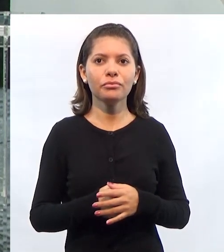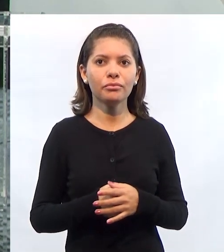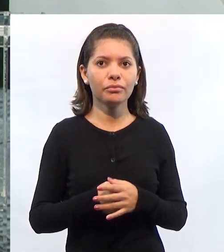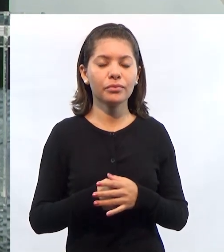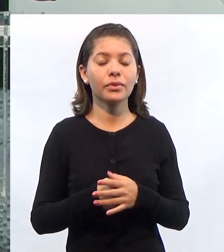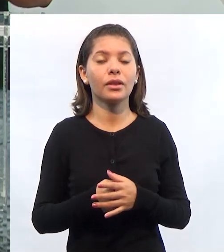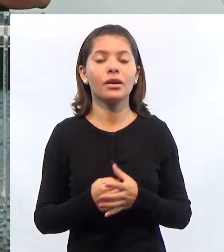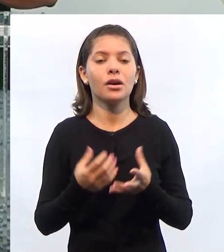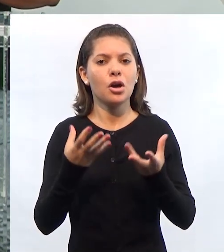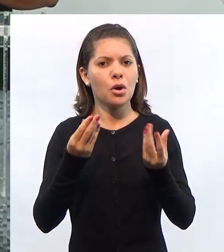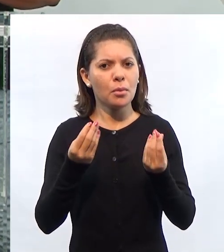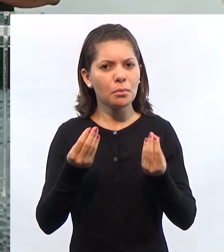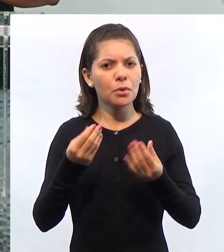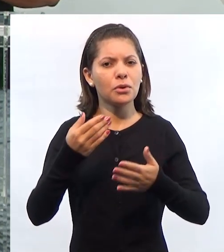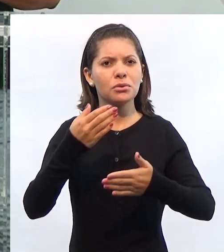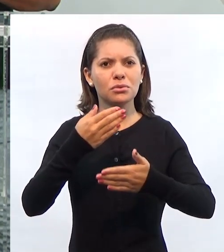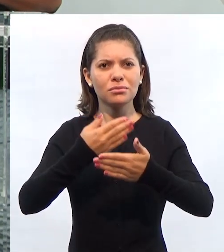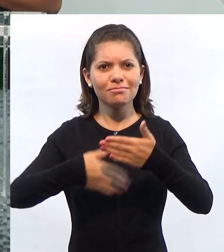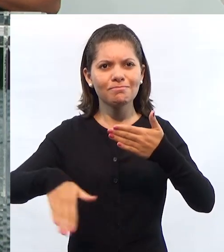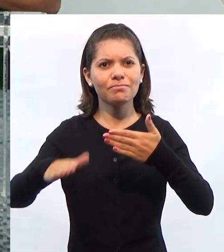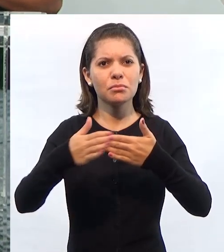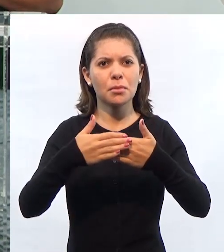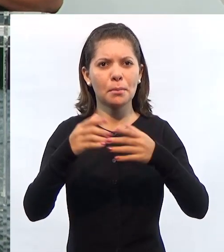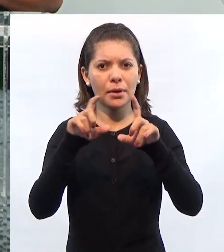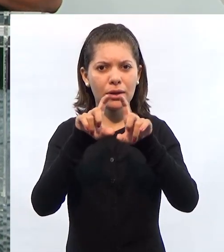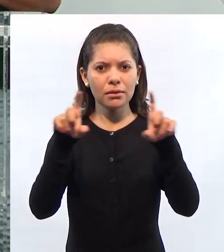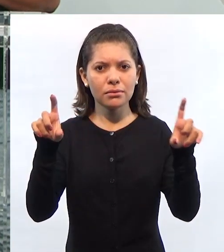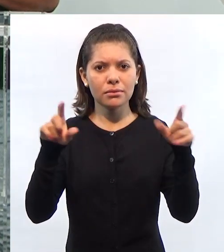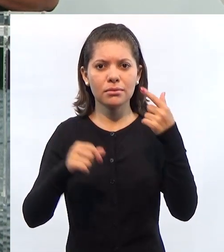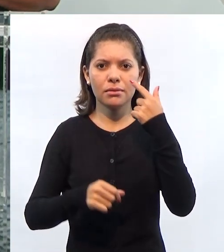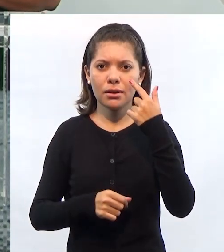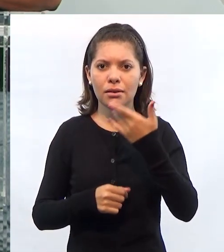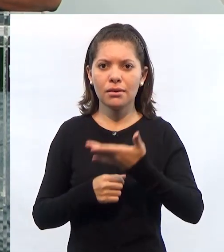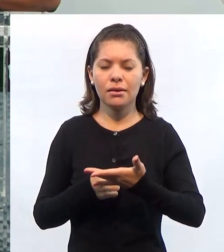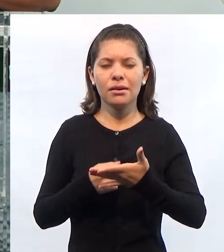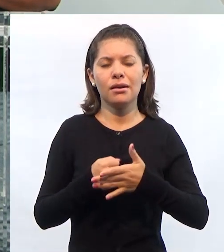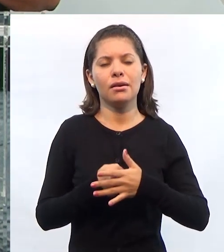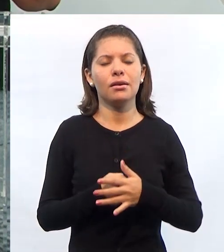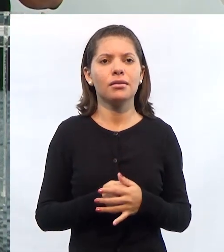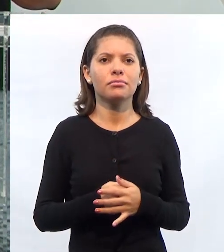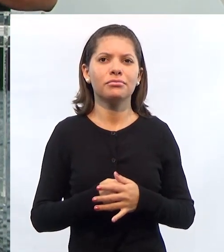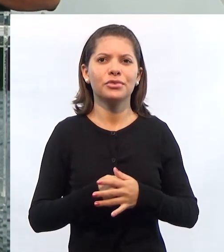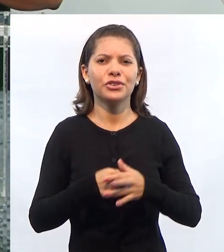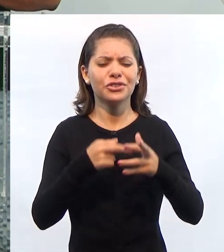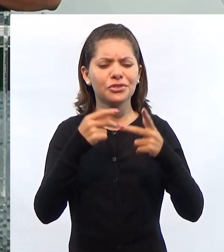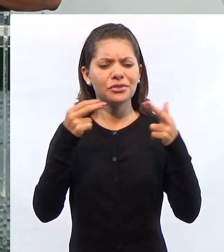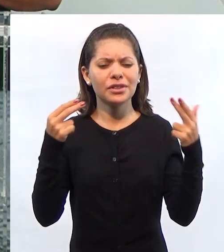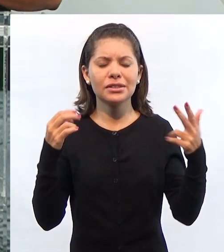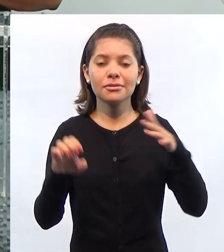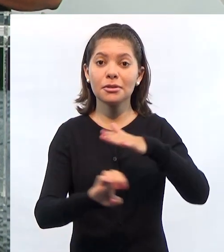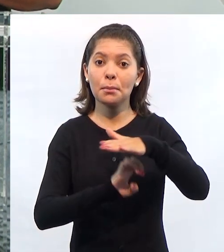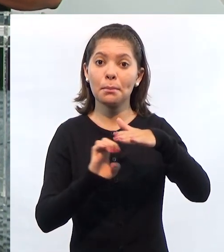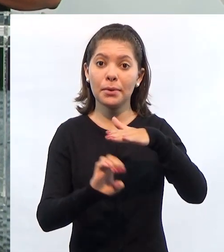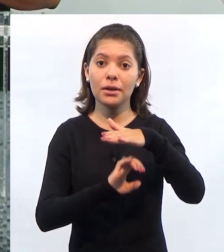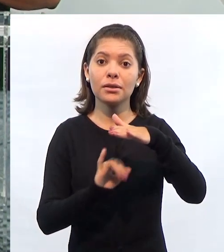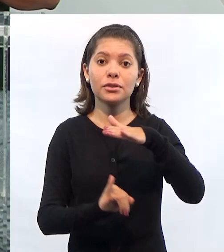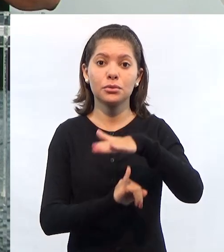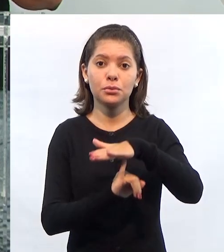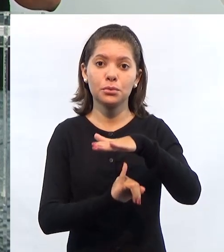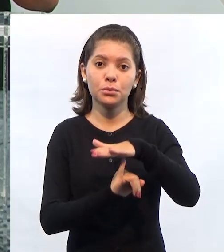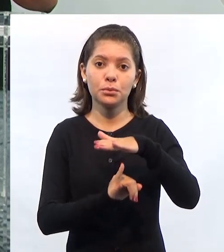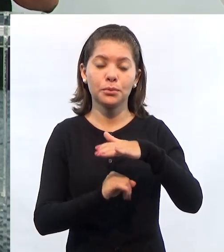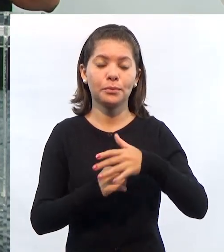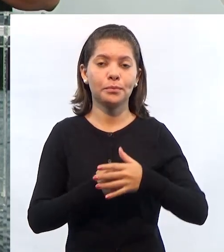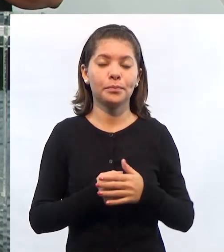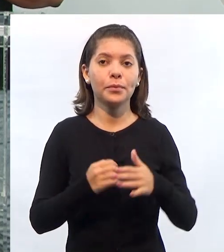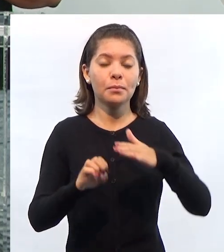Muitos desses insumos, dessas máquinas e serviços, vêm de outras empresas, de outras organizações. E